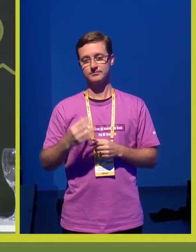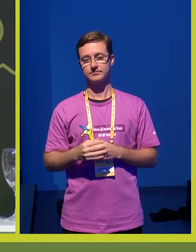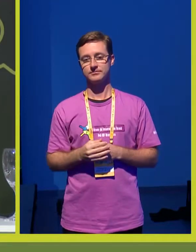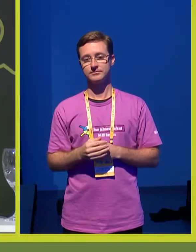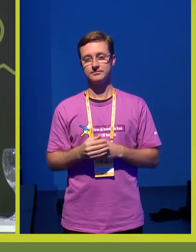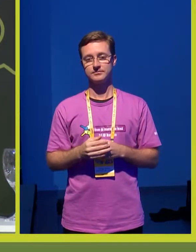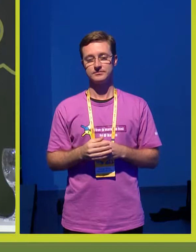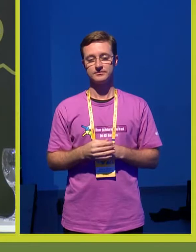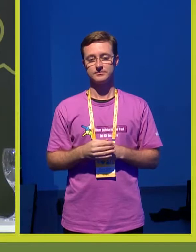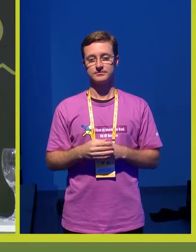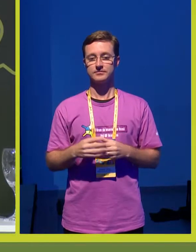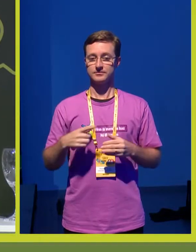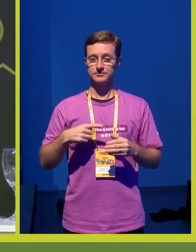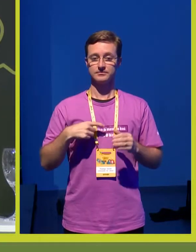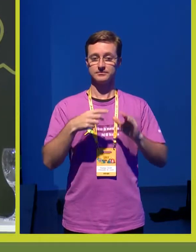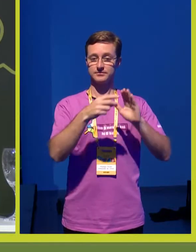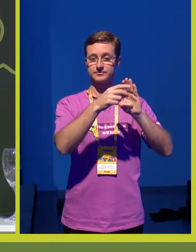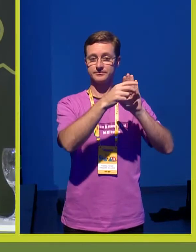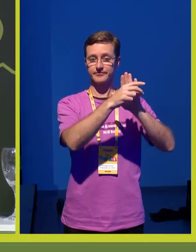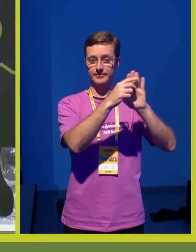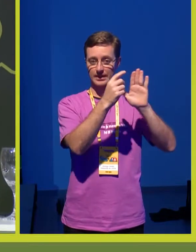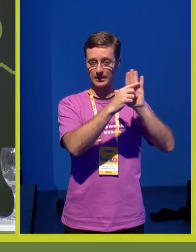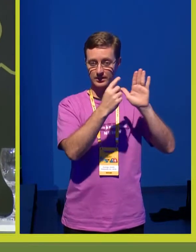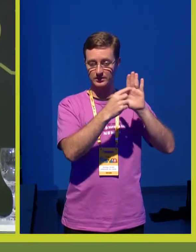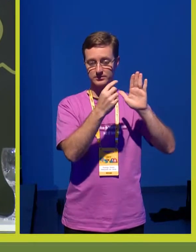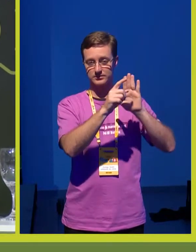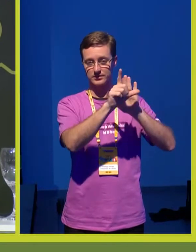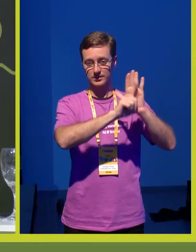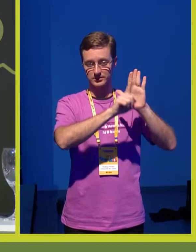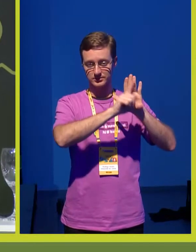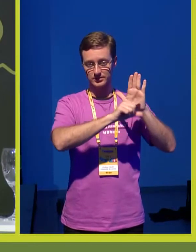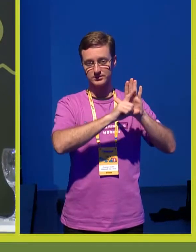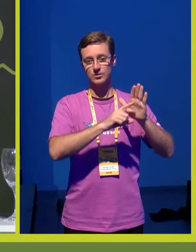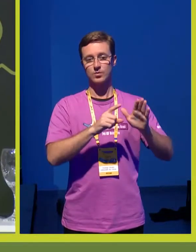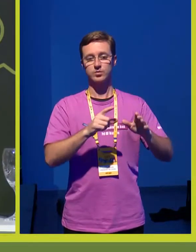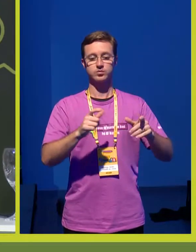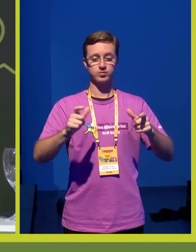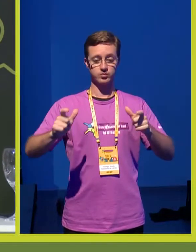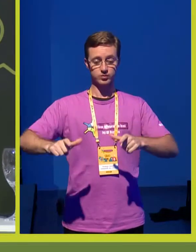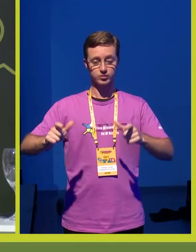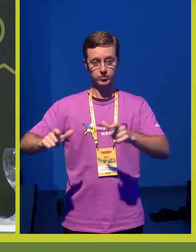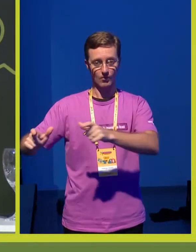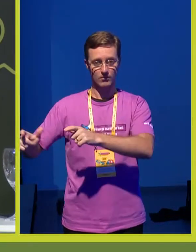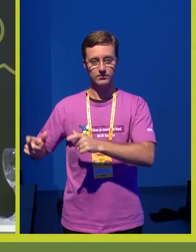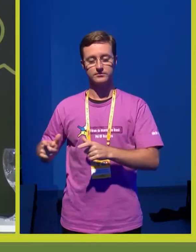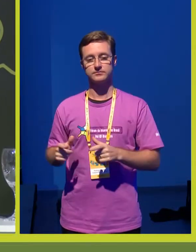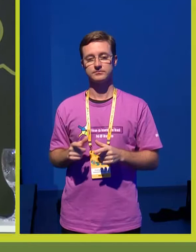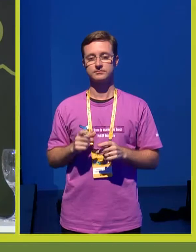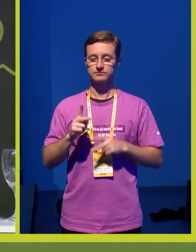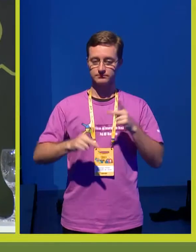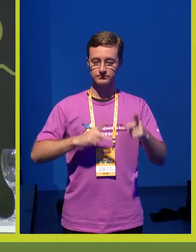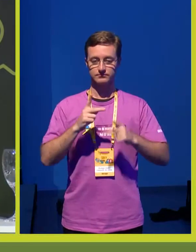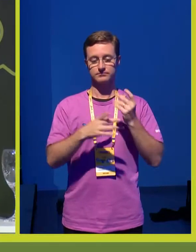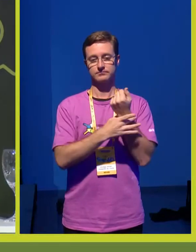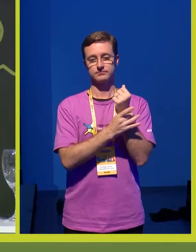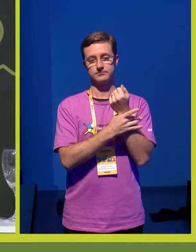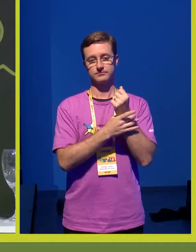banimento em legislações locais para a utilização de reconhecimento facial na segurança pública e